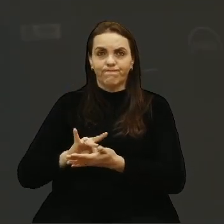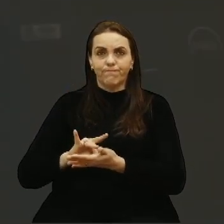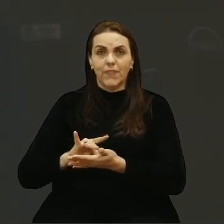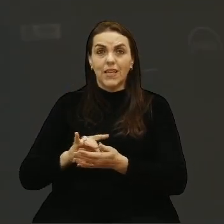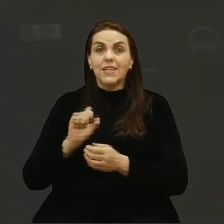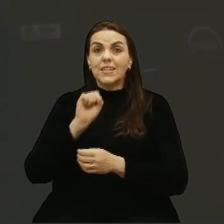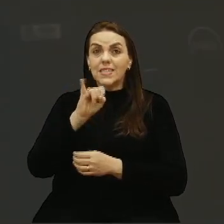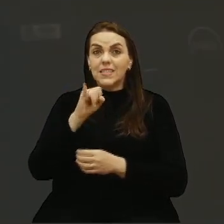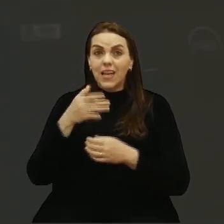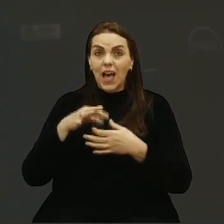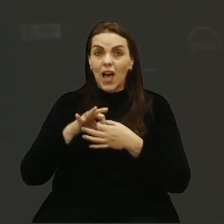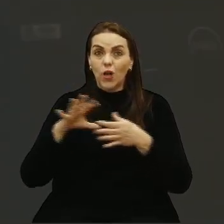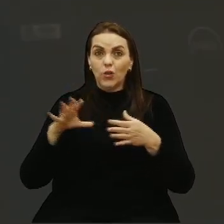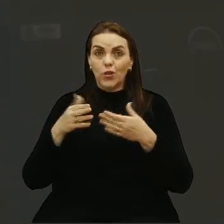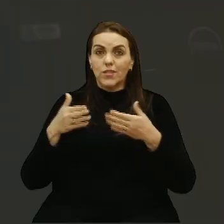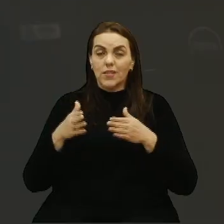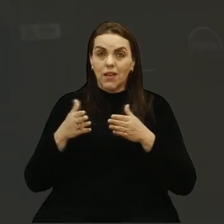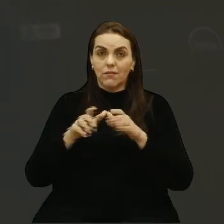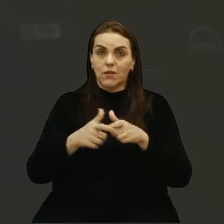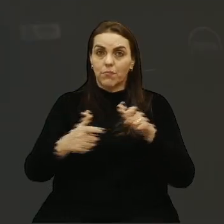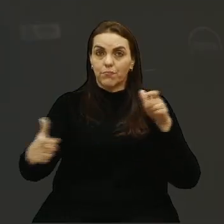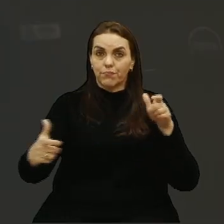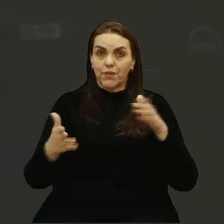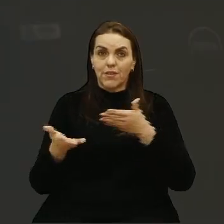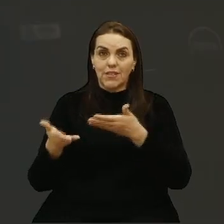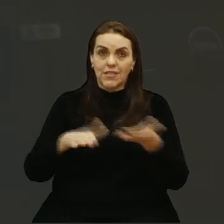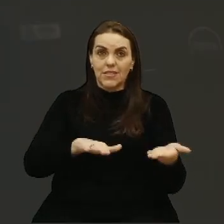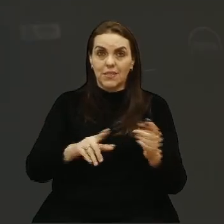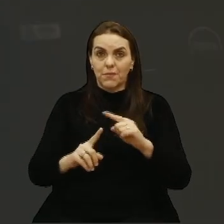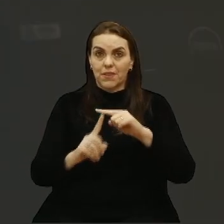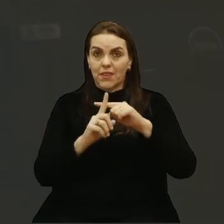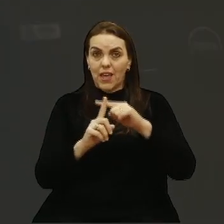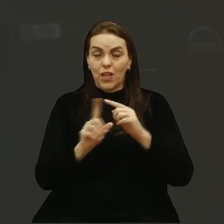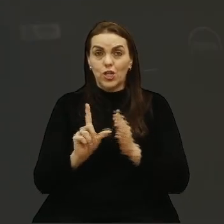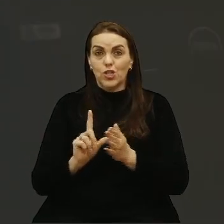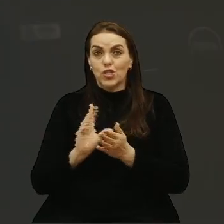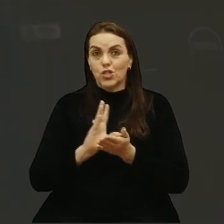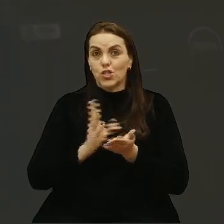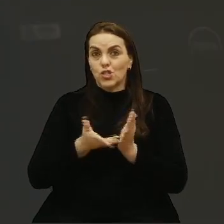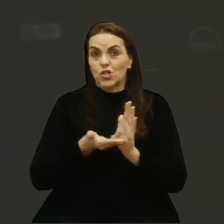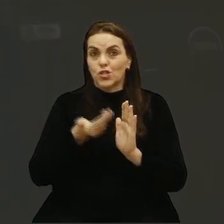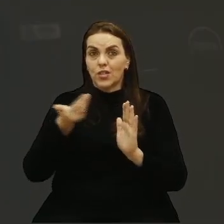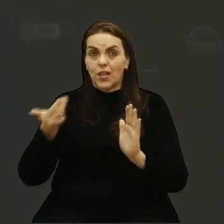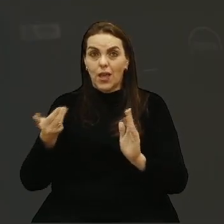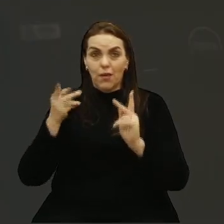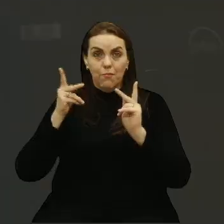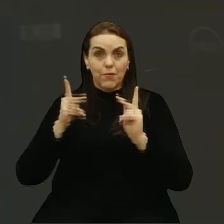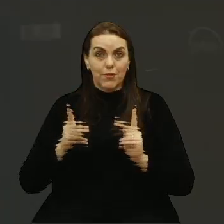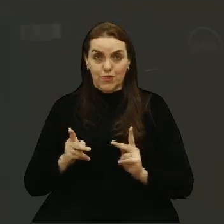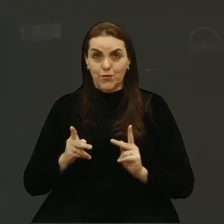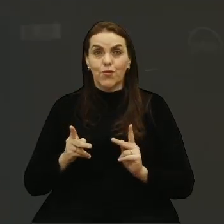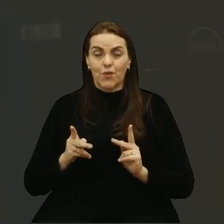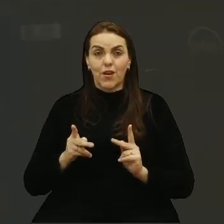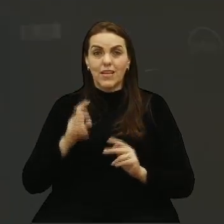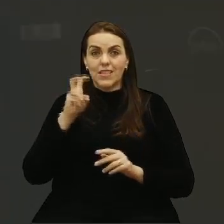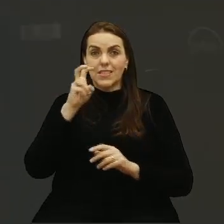que acontece é que eles vão tirar uma pessoa posteriormente de 5 anos, que nem acontece no cemitério municipal, e botar outra na mesma gaveta.